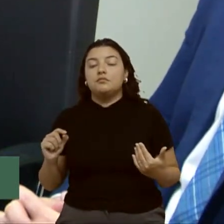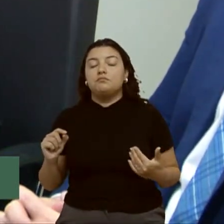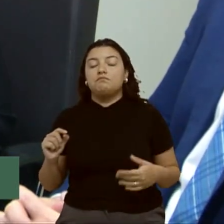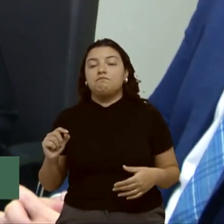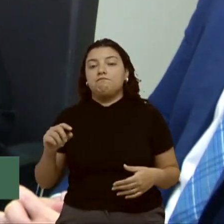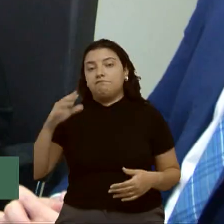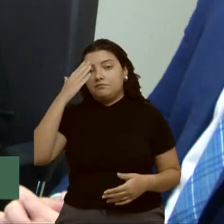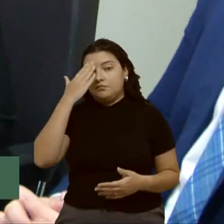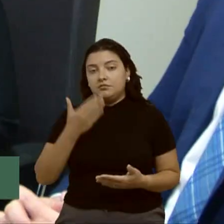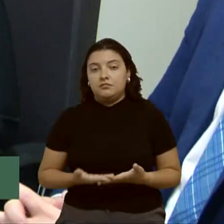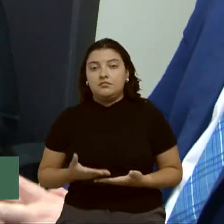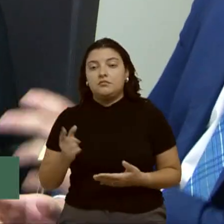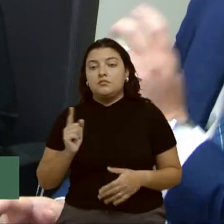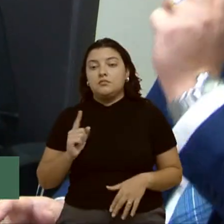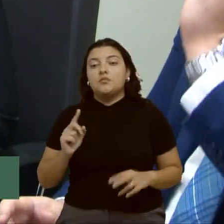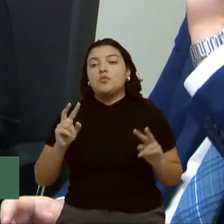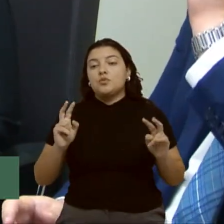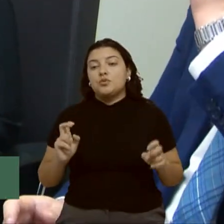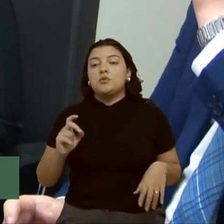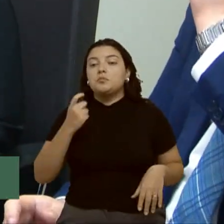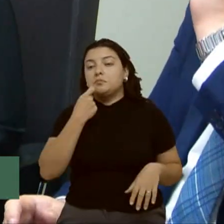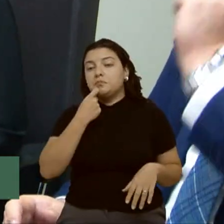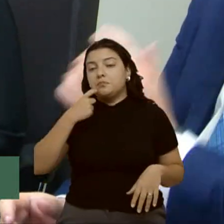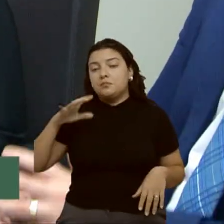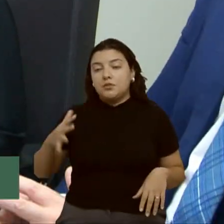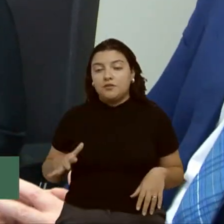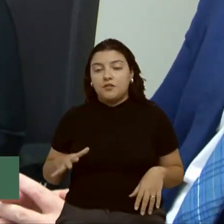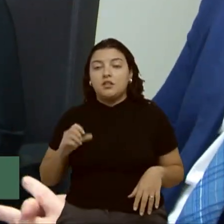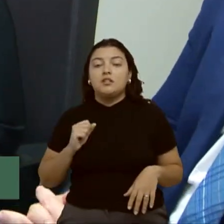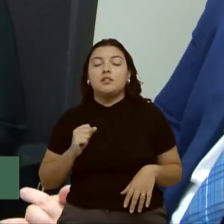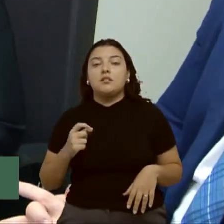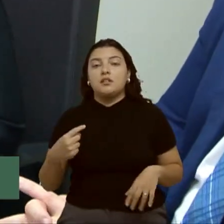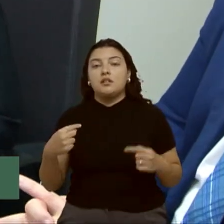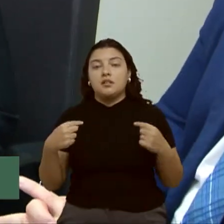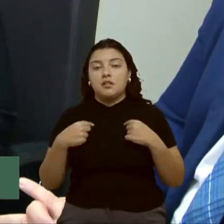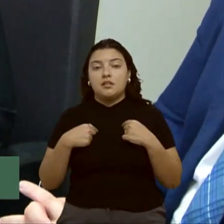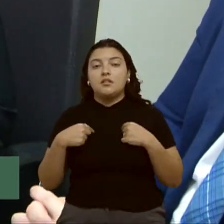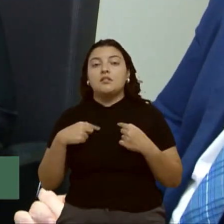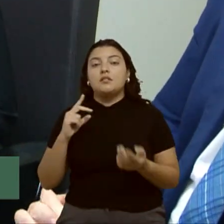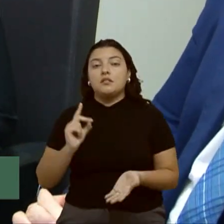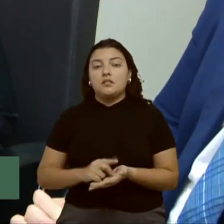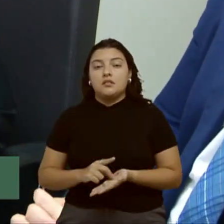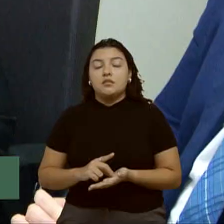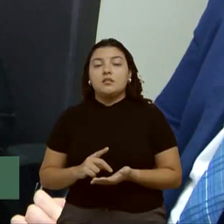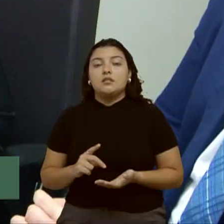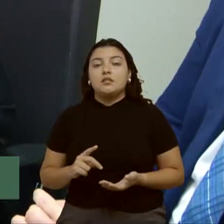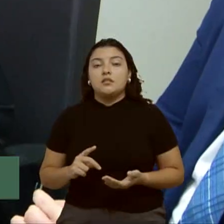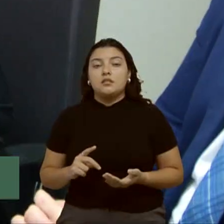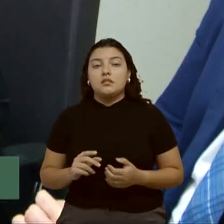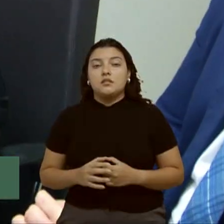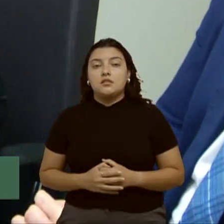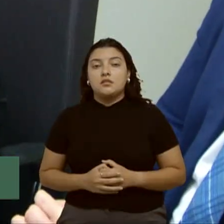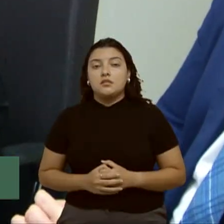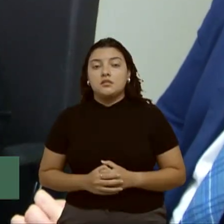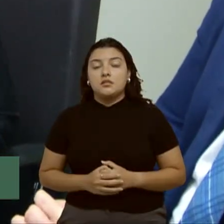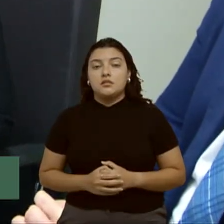relação à Black Friday, porque realmente eu acho